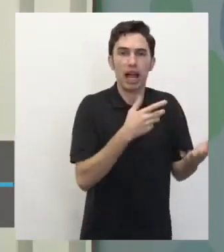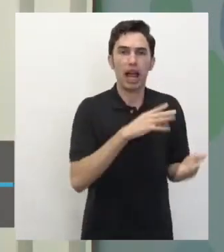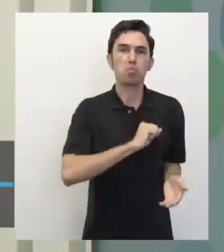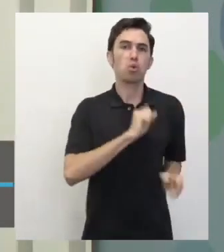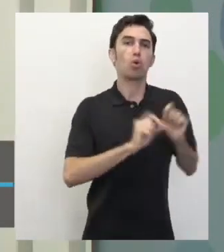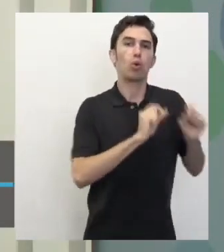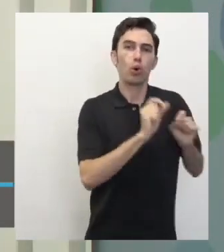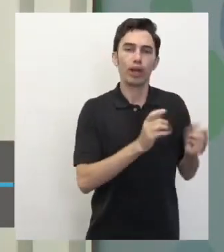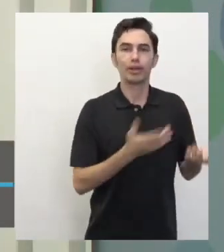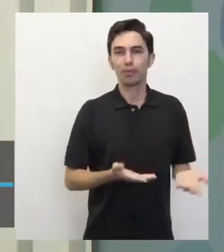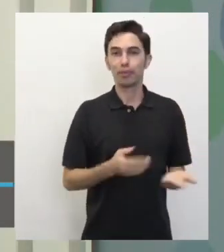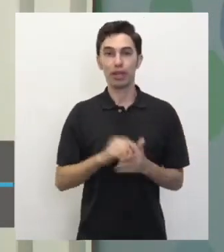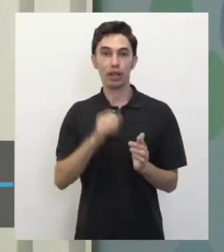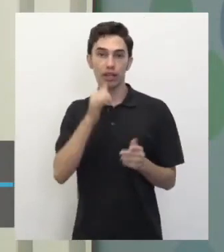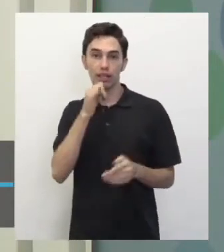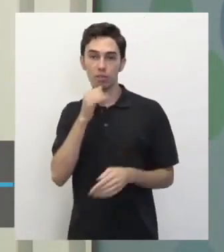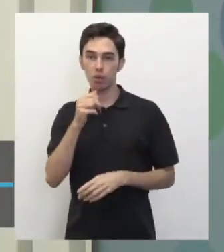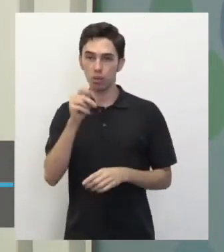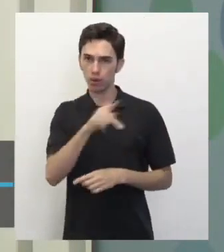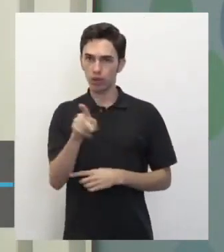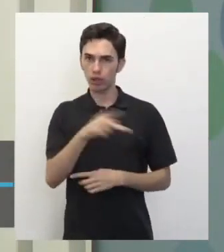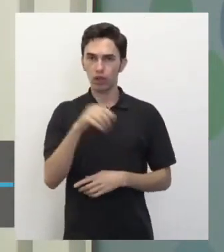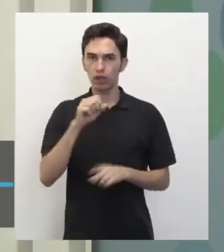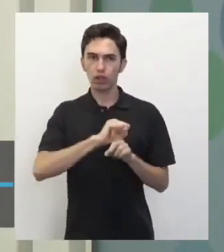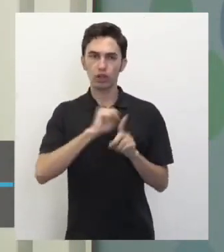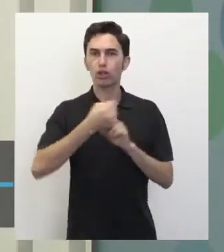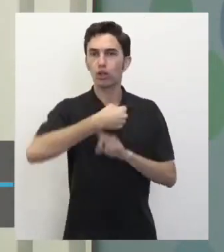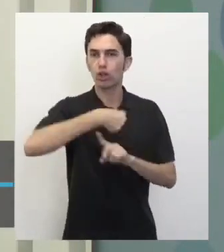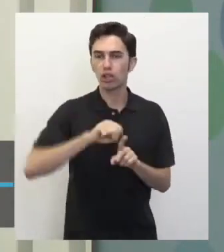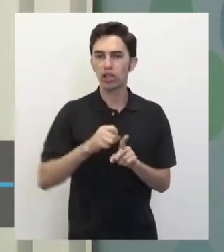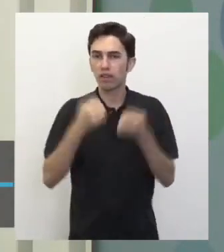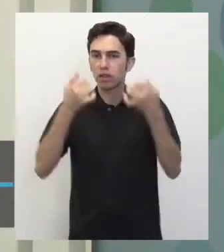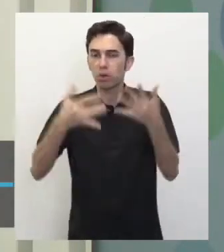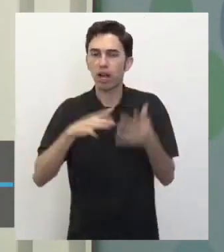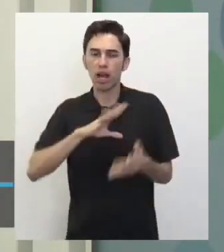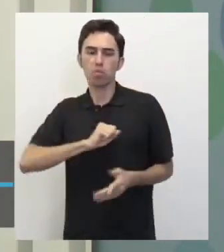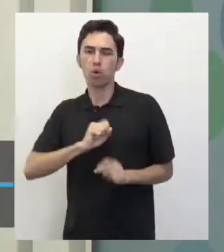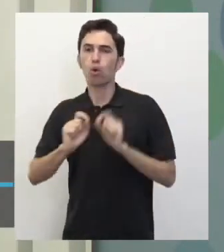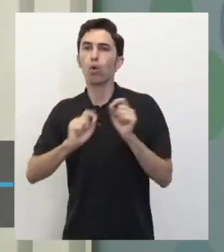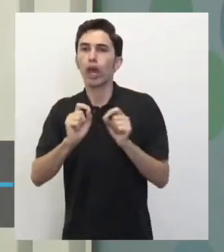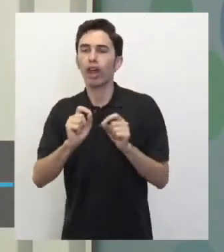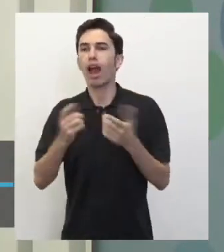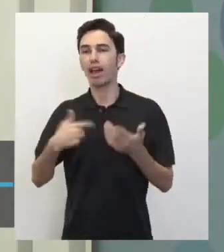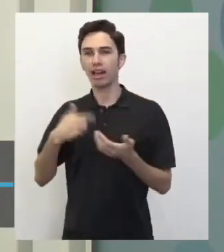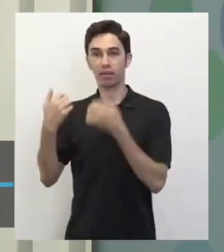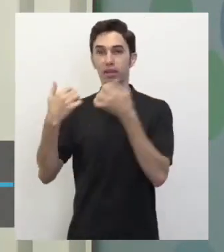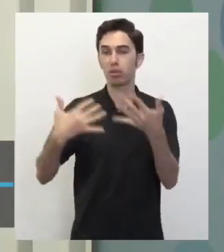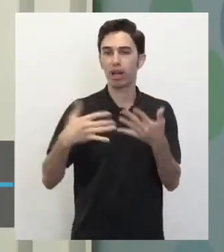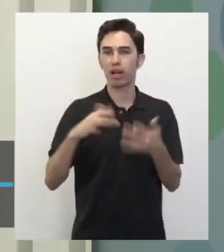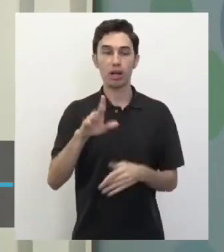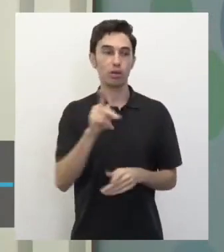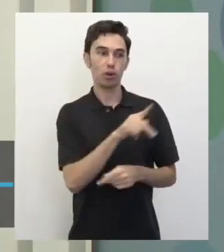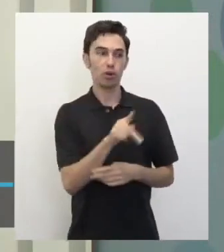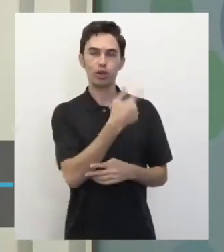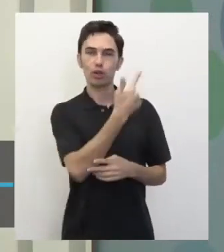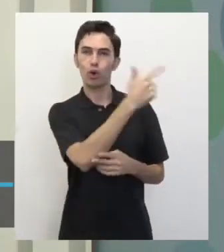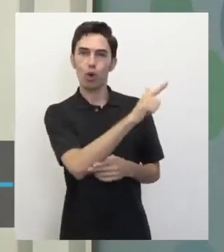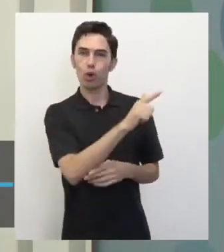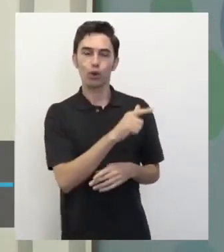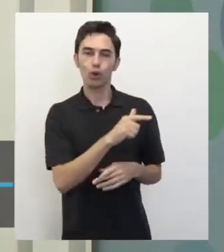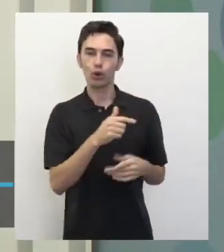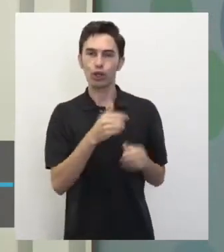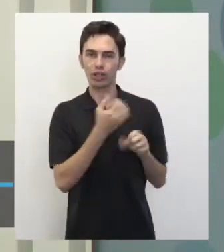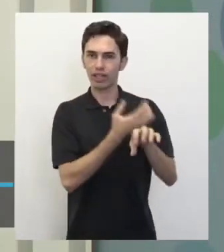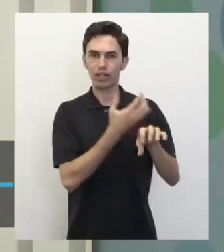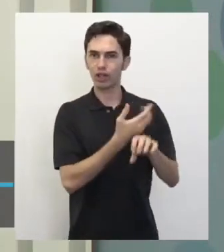sociologia o que é o amor, ele vai dar uma resposta para você. Um professor de literatura vai dar outra. Então, agora, quando a gente está no campo